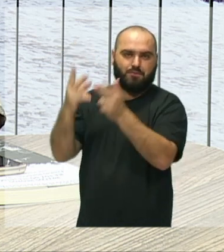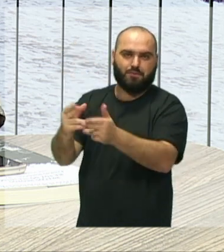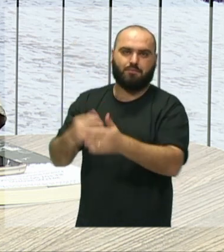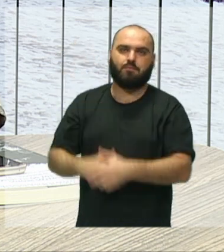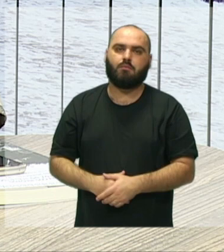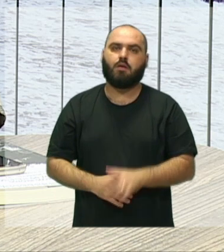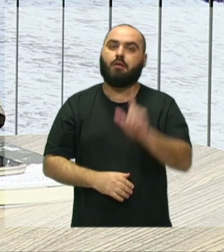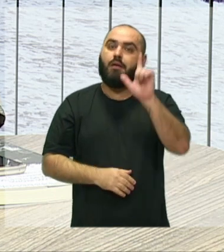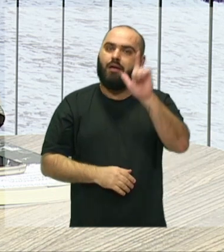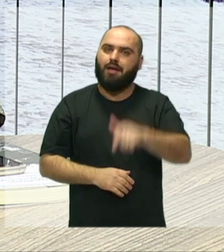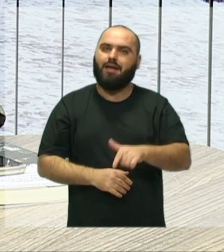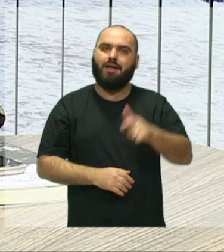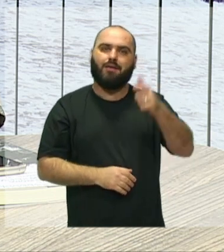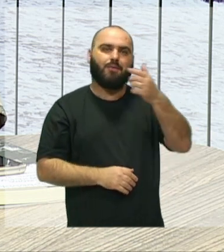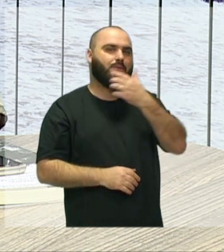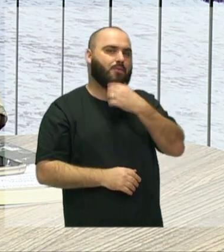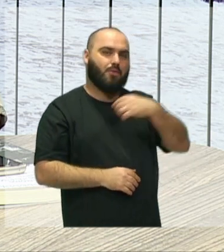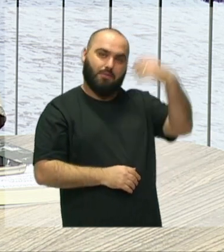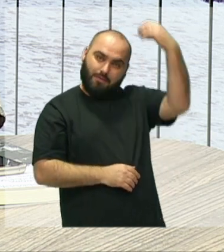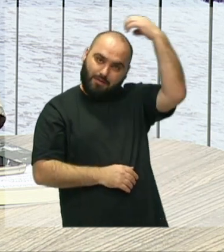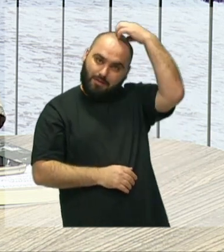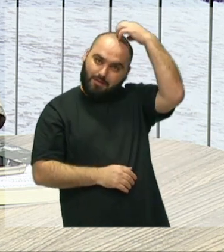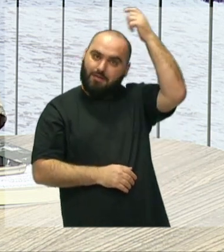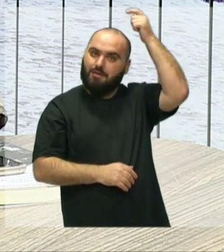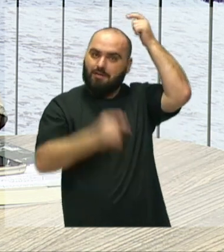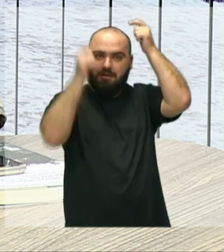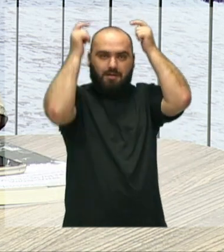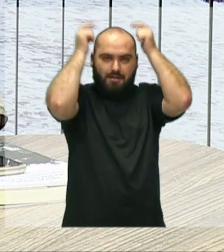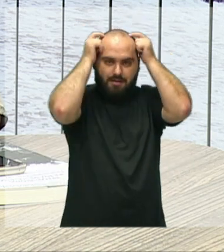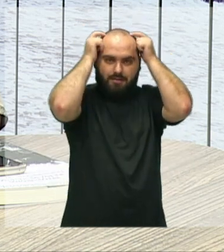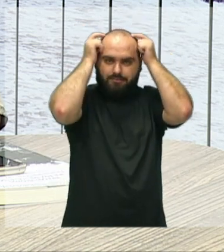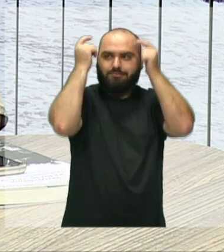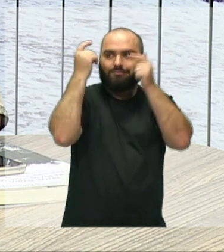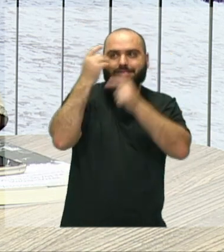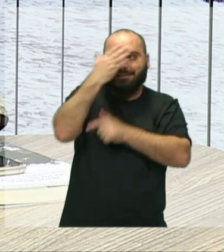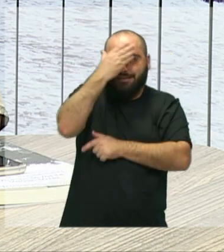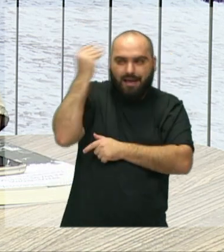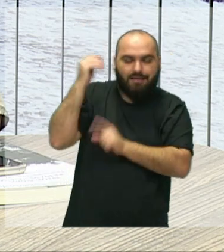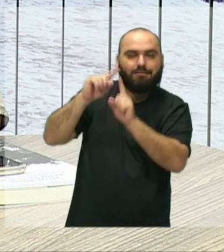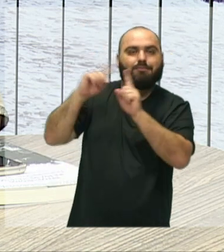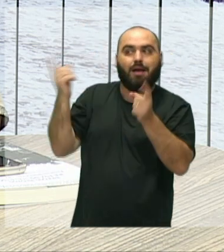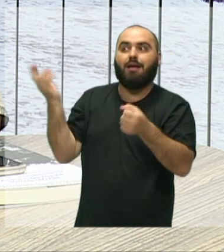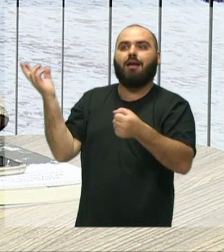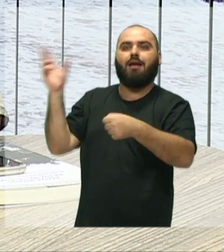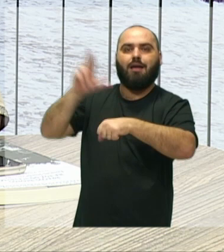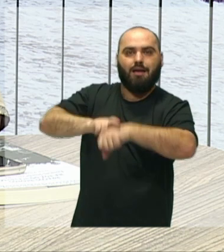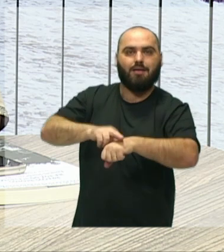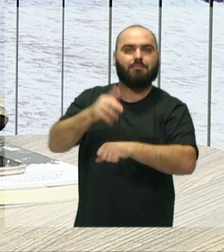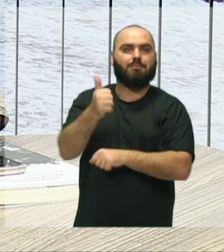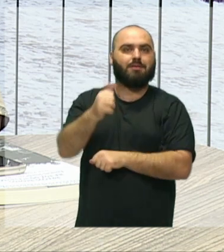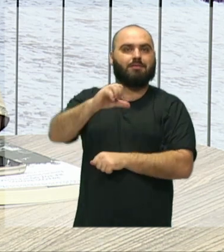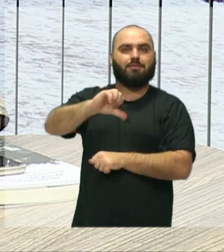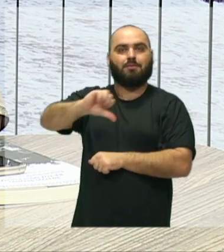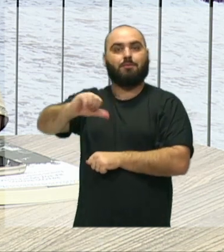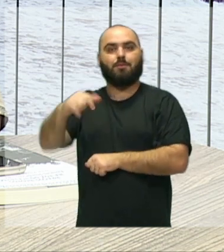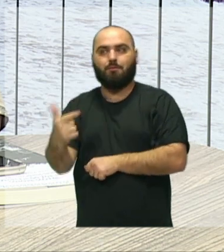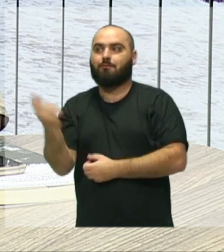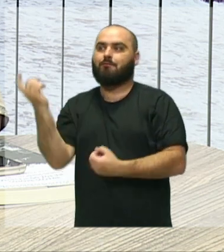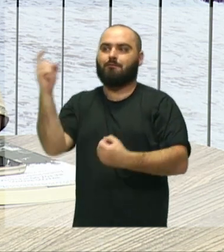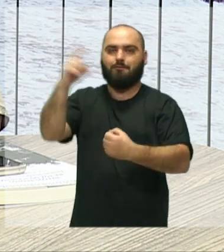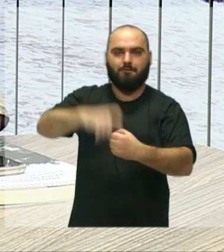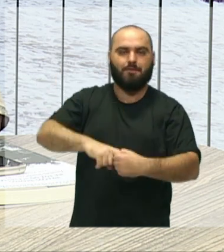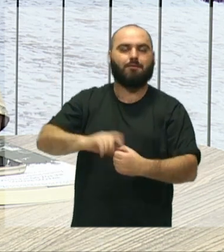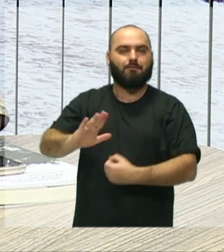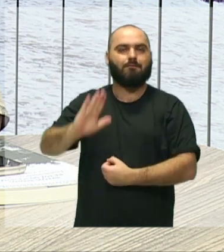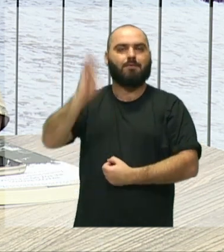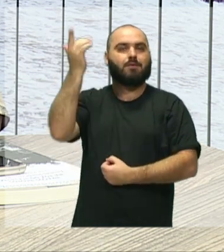da rainha, que durante algum tempo ficou esquecido e nós recuperamos em 1992. Acontece no